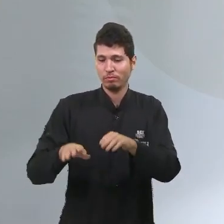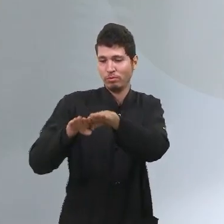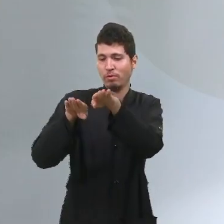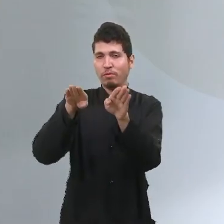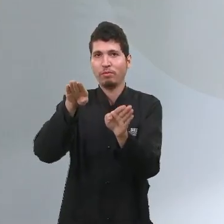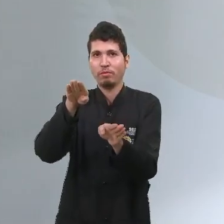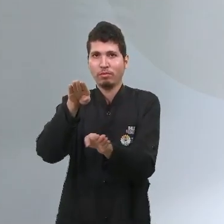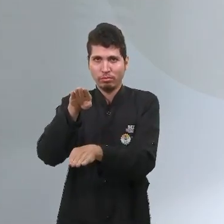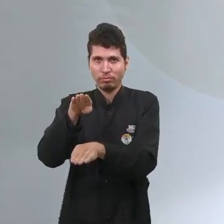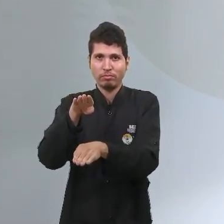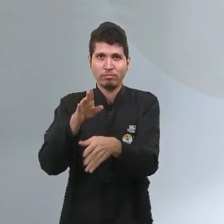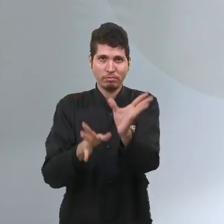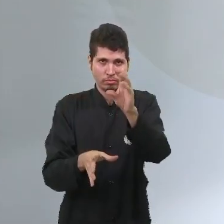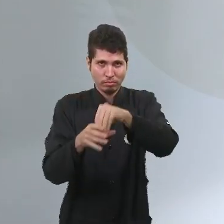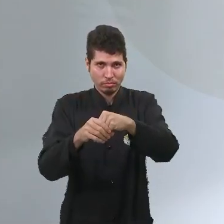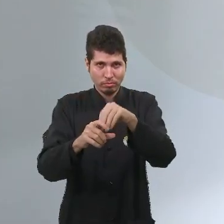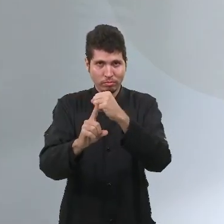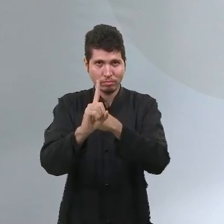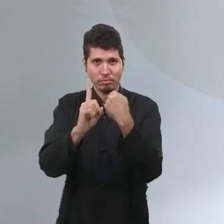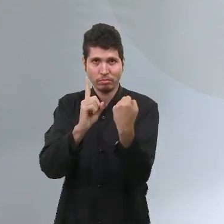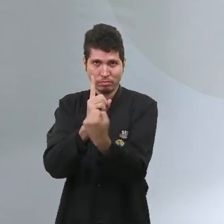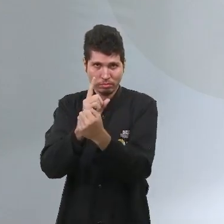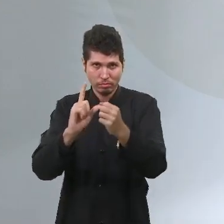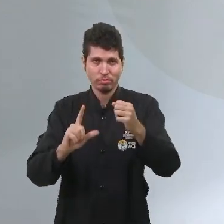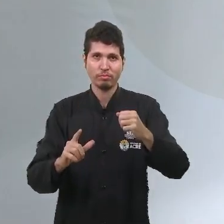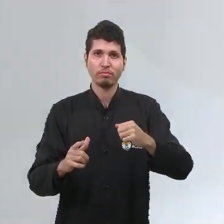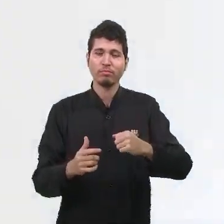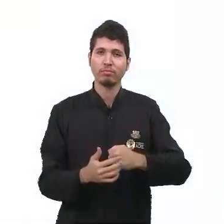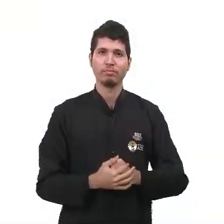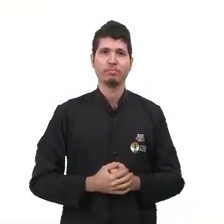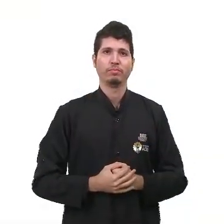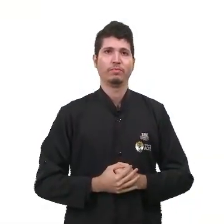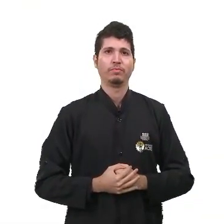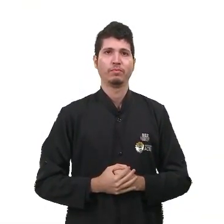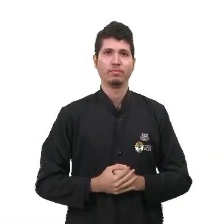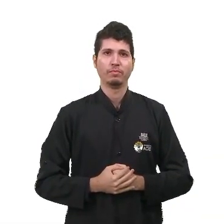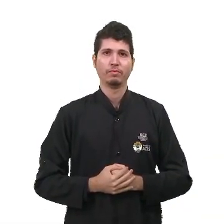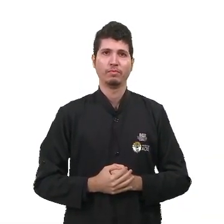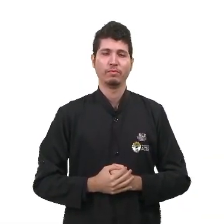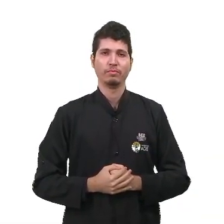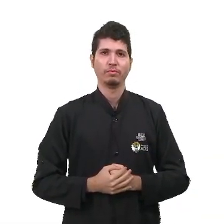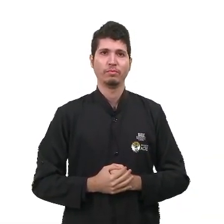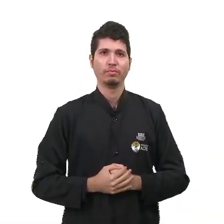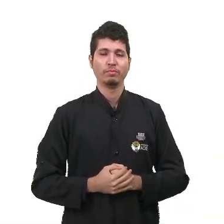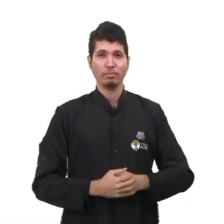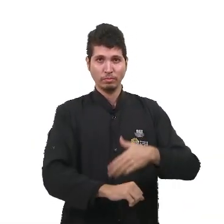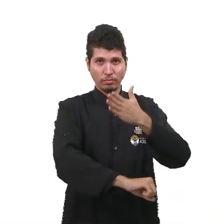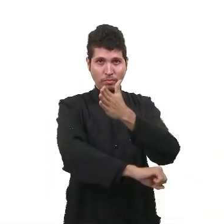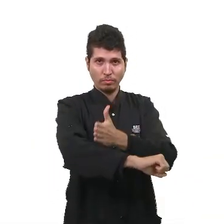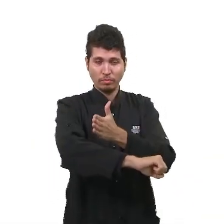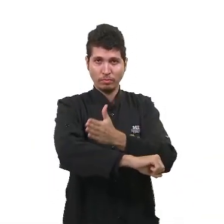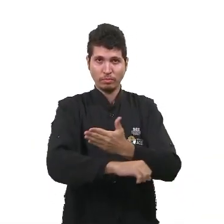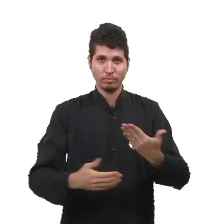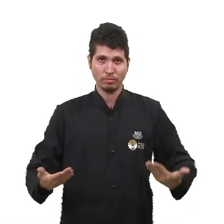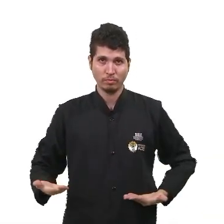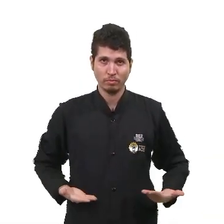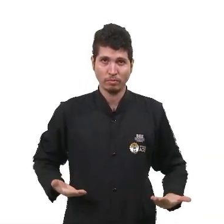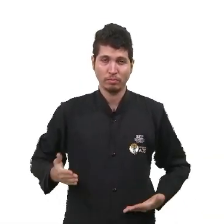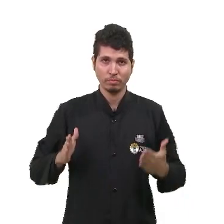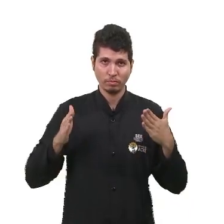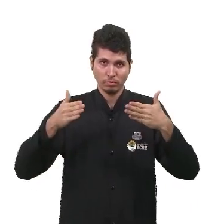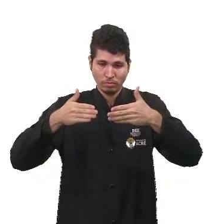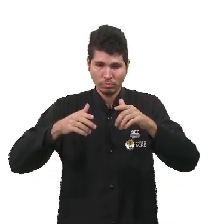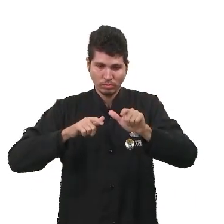inferiores dentro dessas classes sociais. Bem, na Idade Média, os servos se dedicavam ao